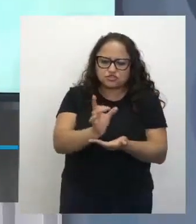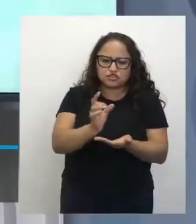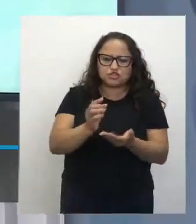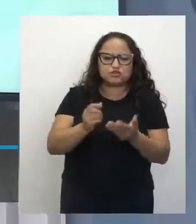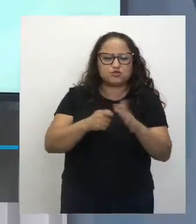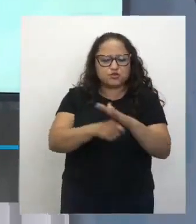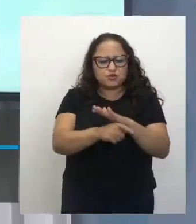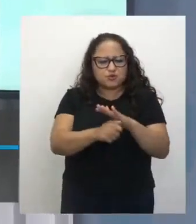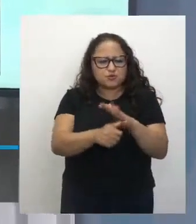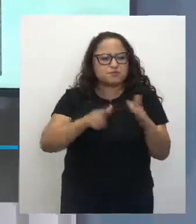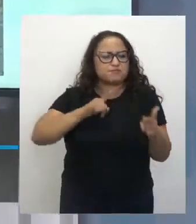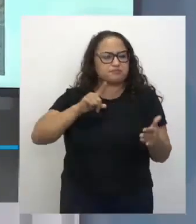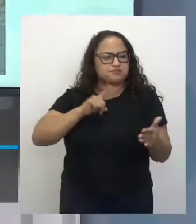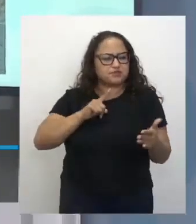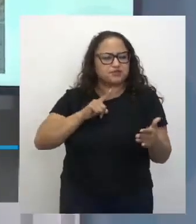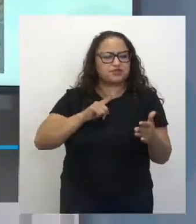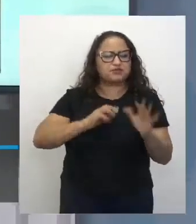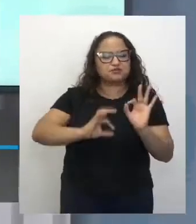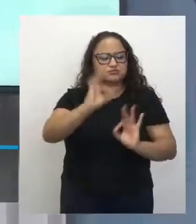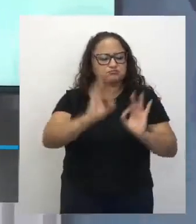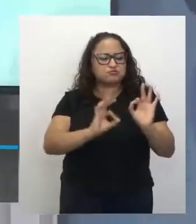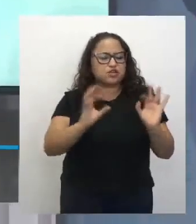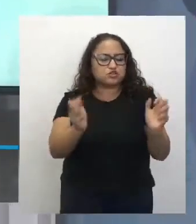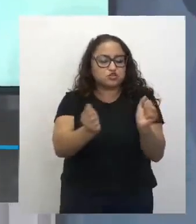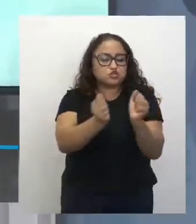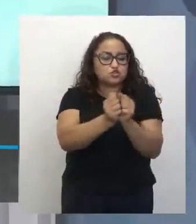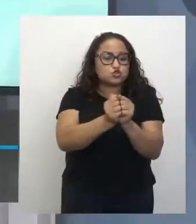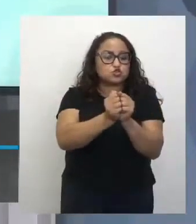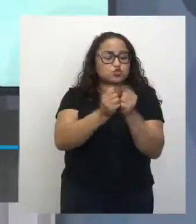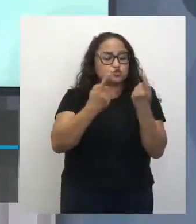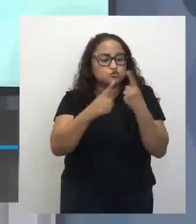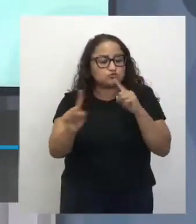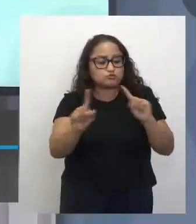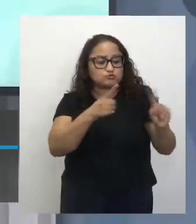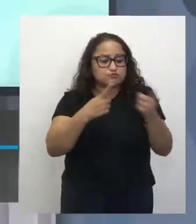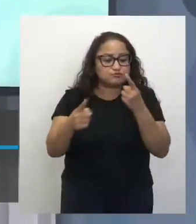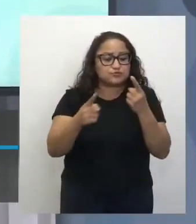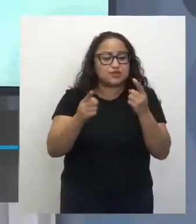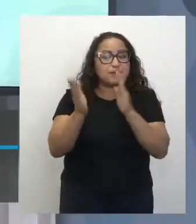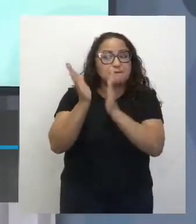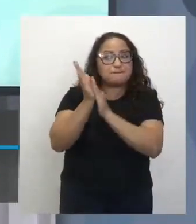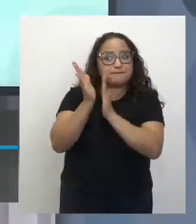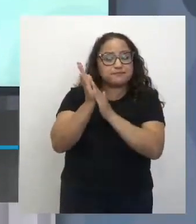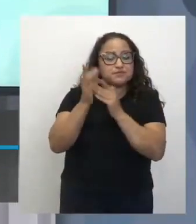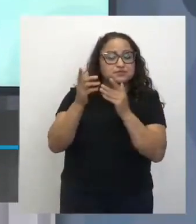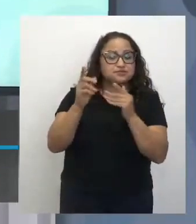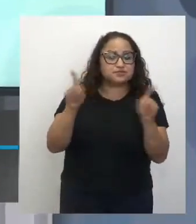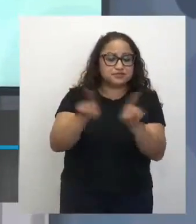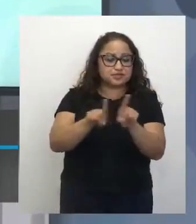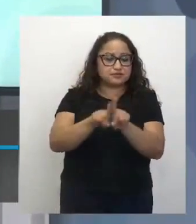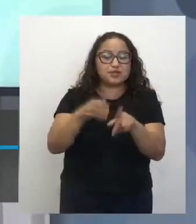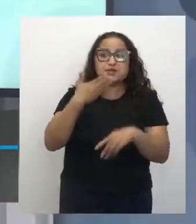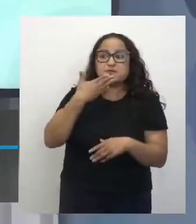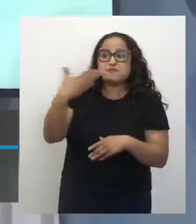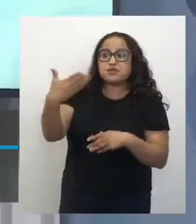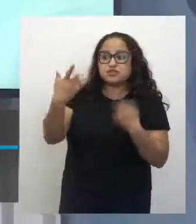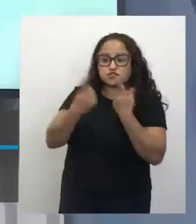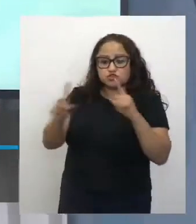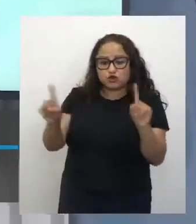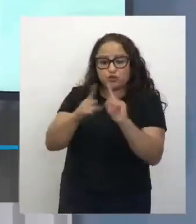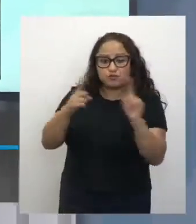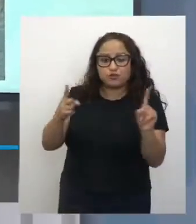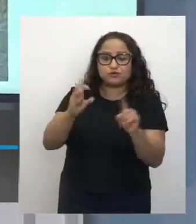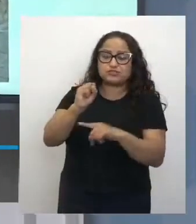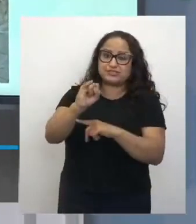convidada a participar de alguma forma, a cantar junto, a fazer um corozinho, né? Ou às vezes a pessoa pode pedir uma música para aquele artista, ele canta para